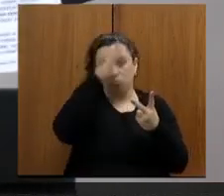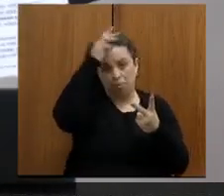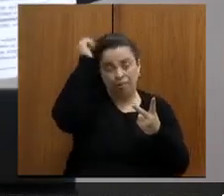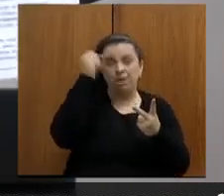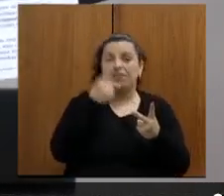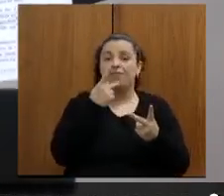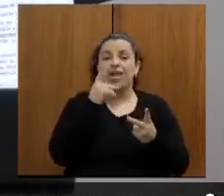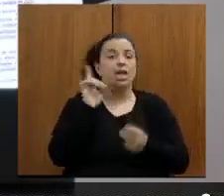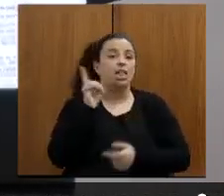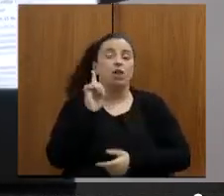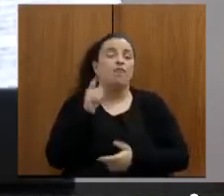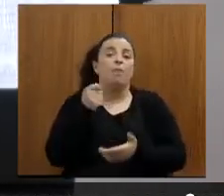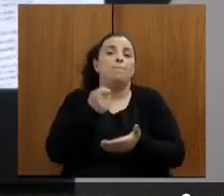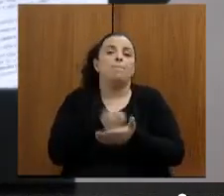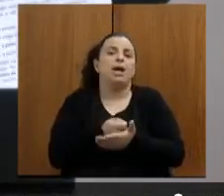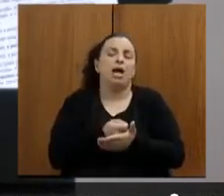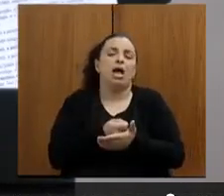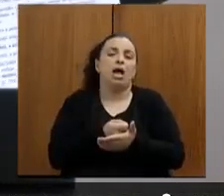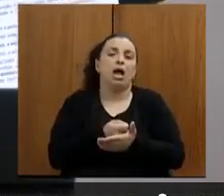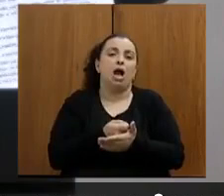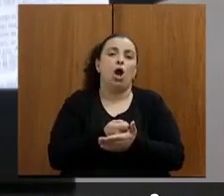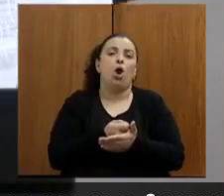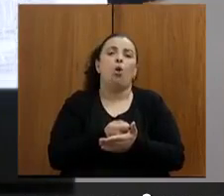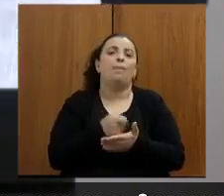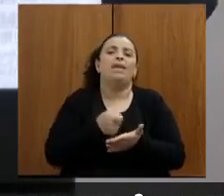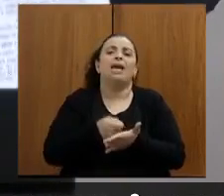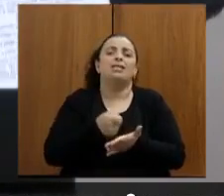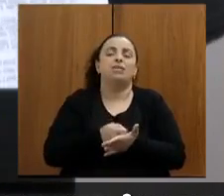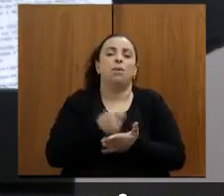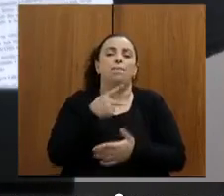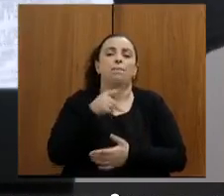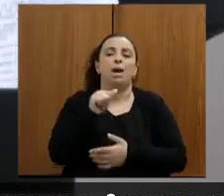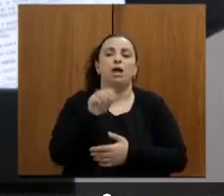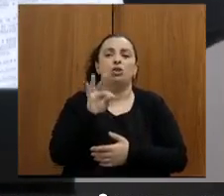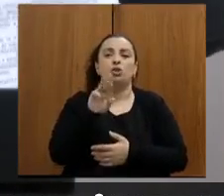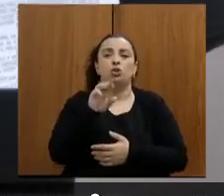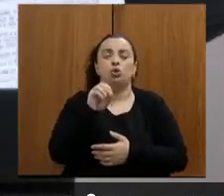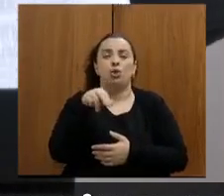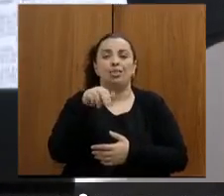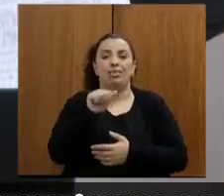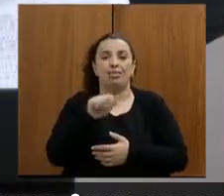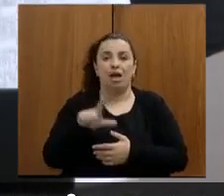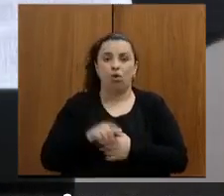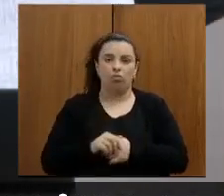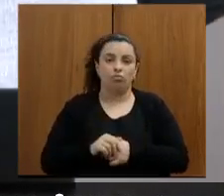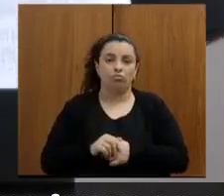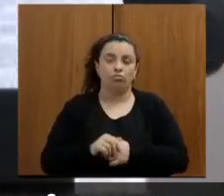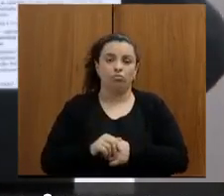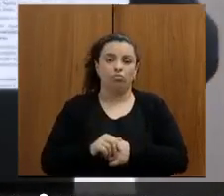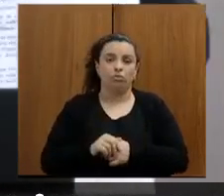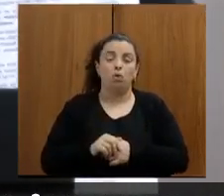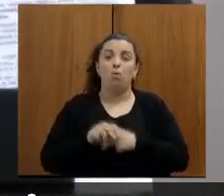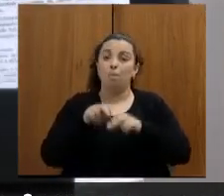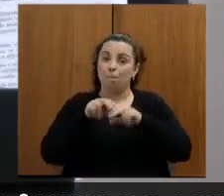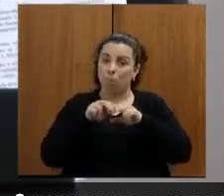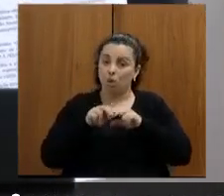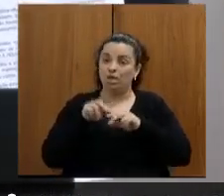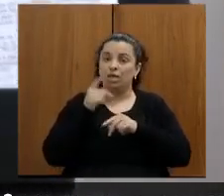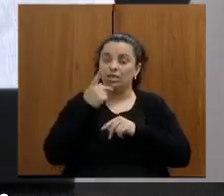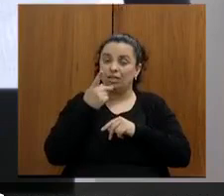obrigação patronal com base numa lei tem que o trecho da referida lei foi julgada a Incondicional pelo